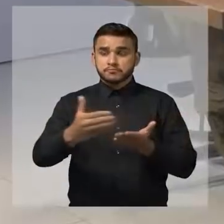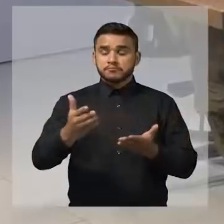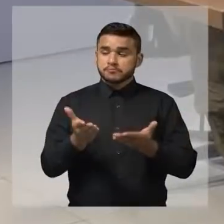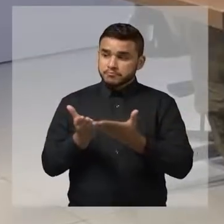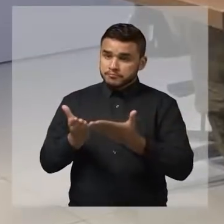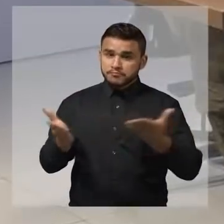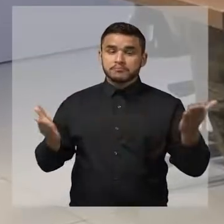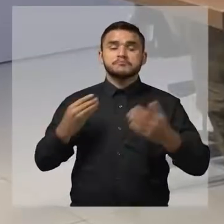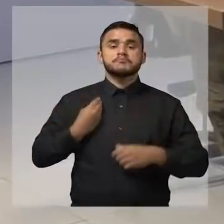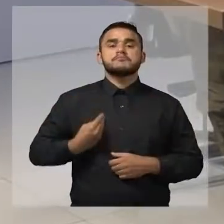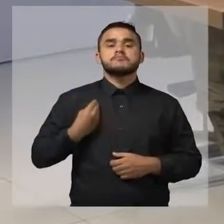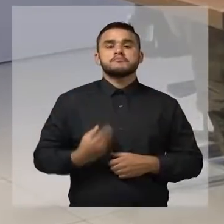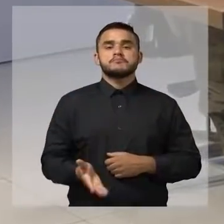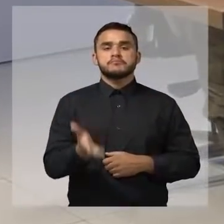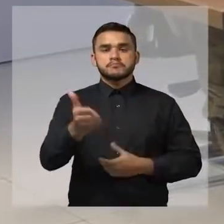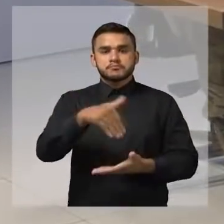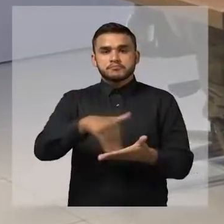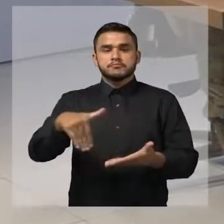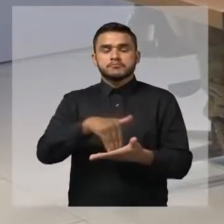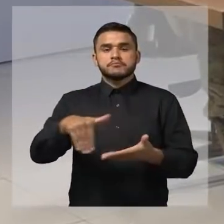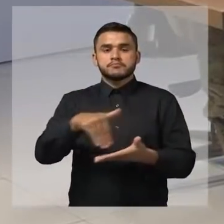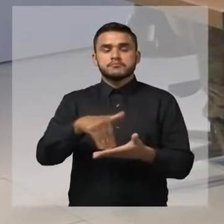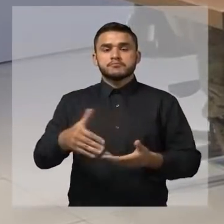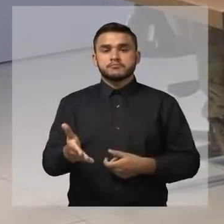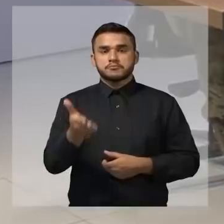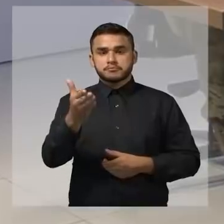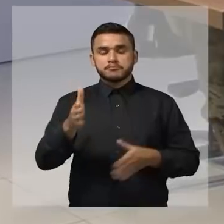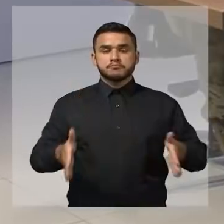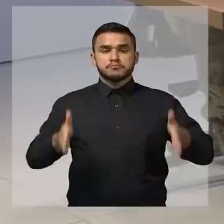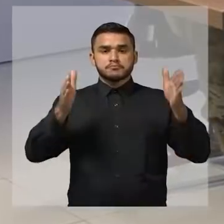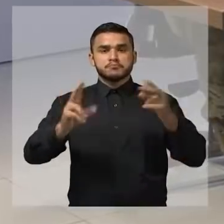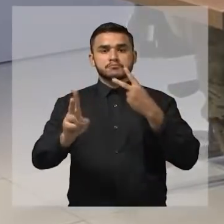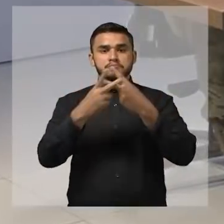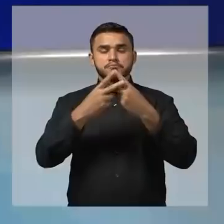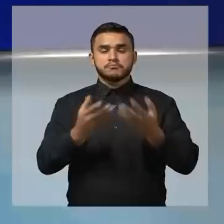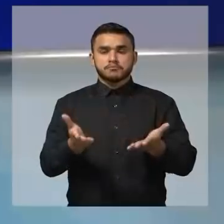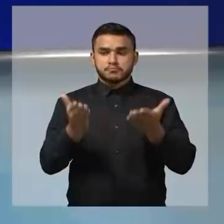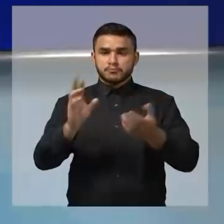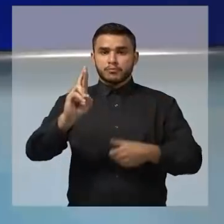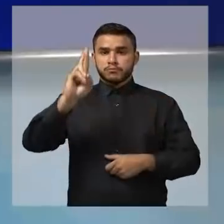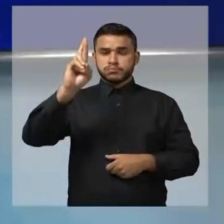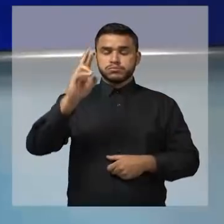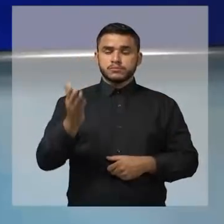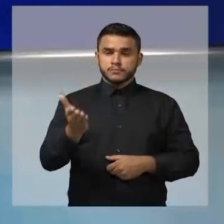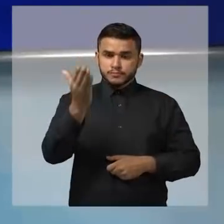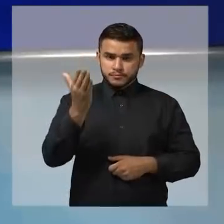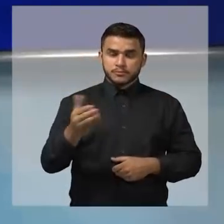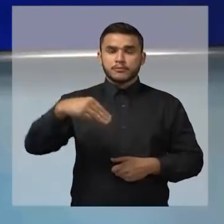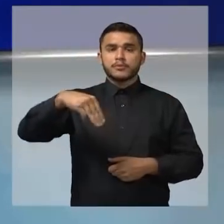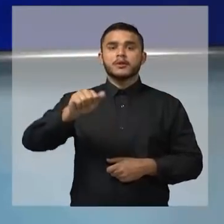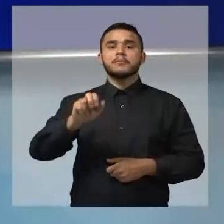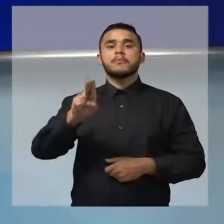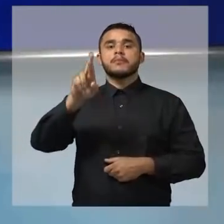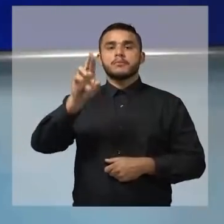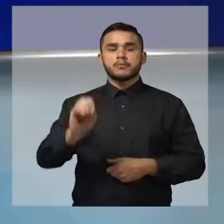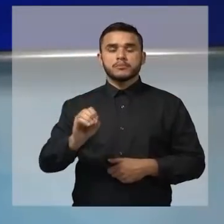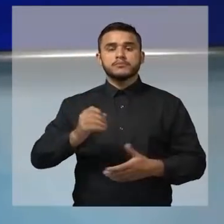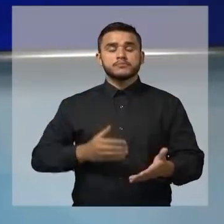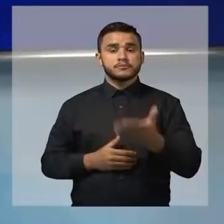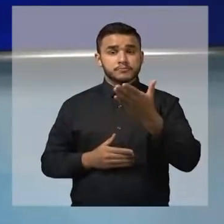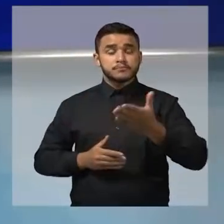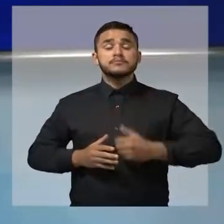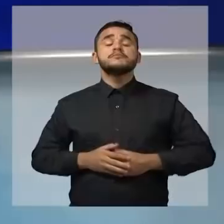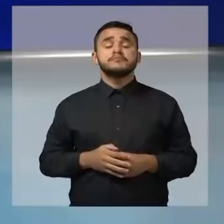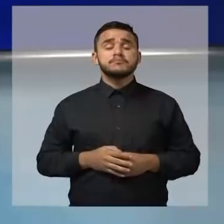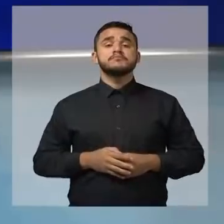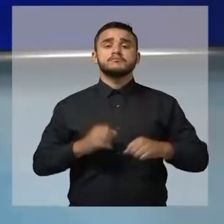convidado a presença do secretário de Administração Penitenciária do Estado do Ceará, Mauro Albuquerque, e para debater com